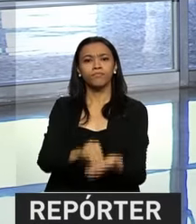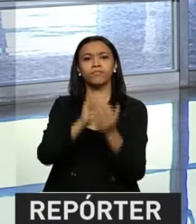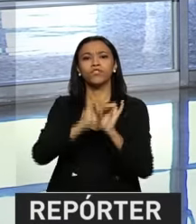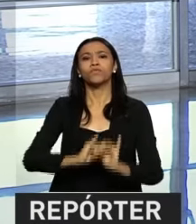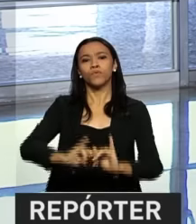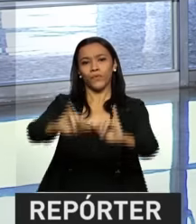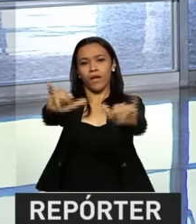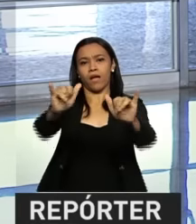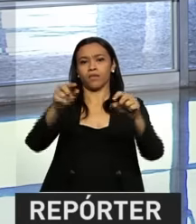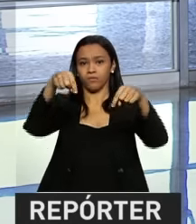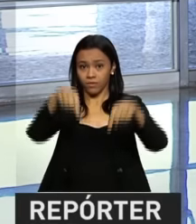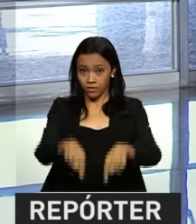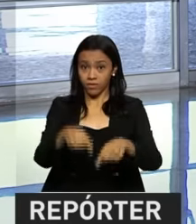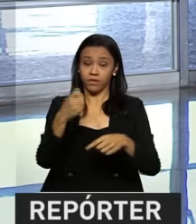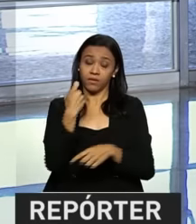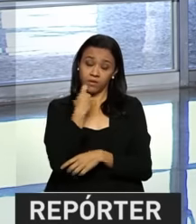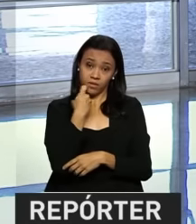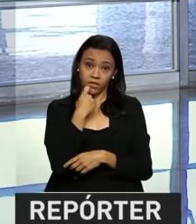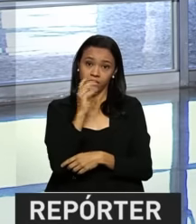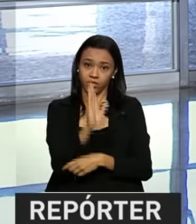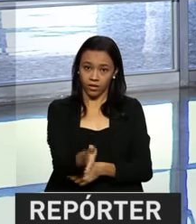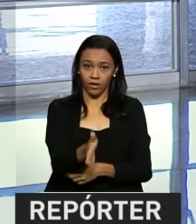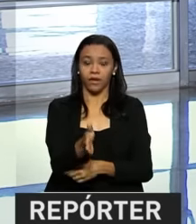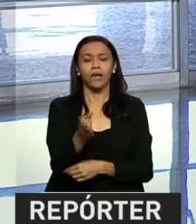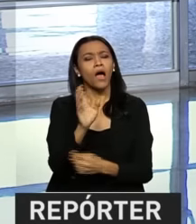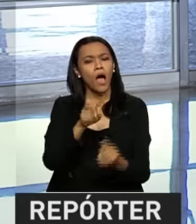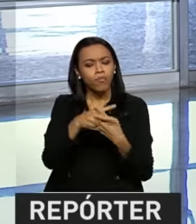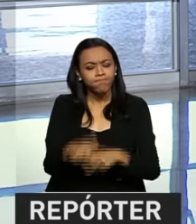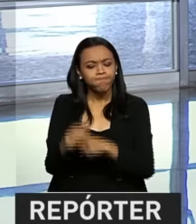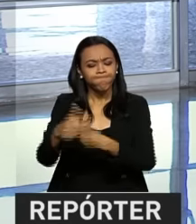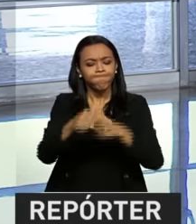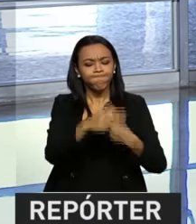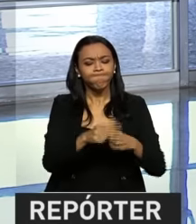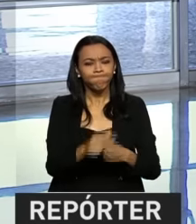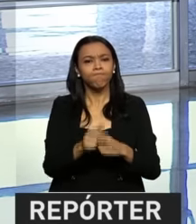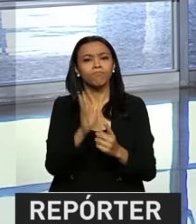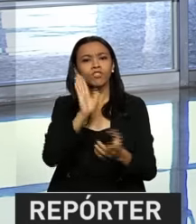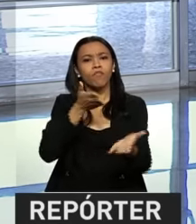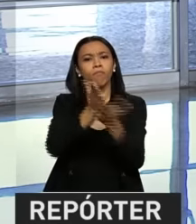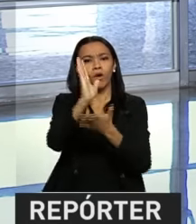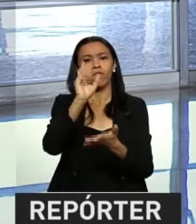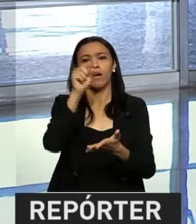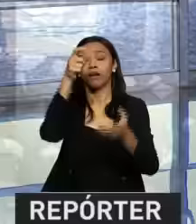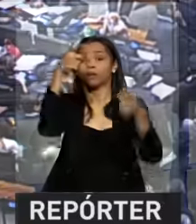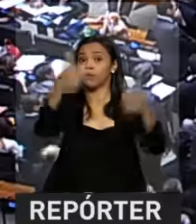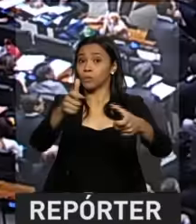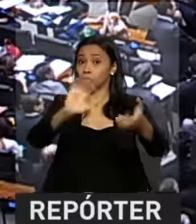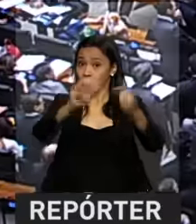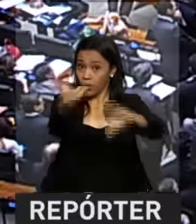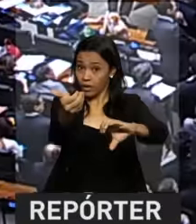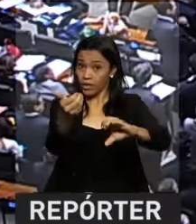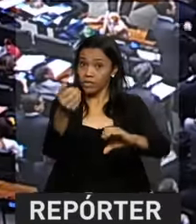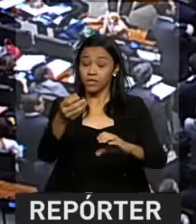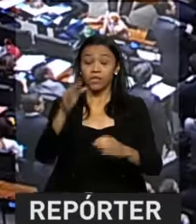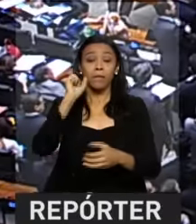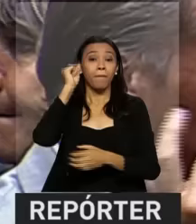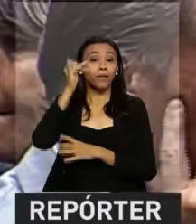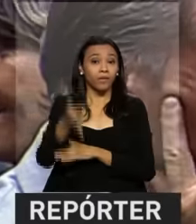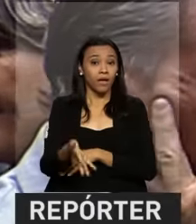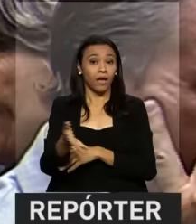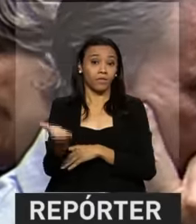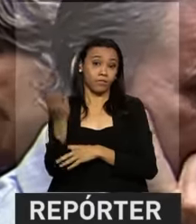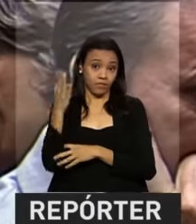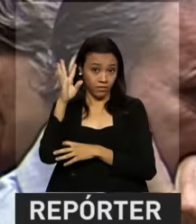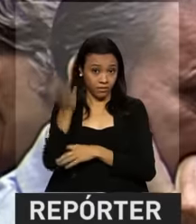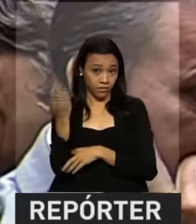União desta sexta-feira a revisão da Meta havia sido aprovada no Congresso Nacional na madrugada da última quarta-feira depois hoje